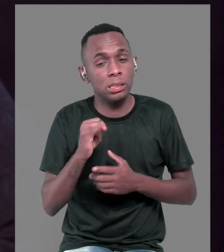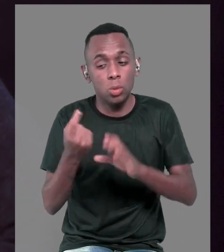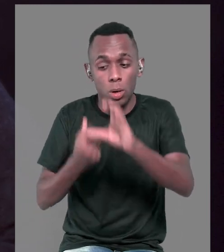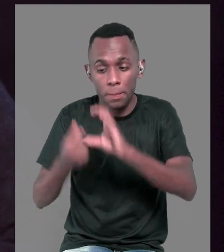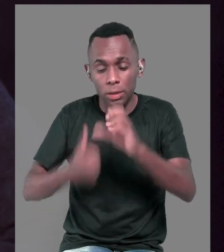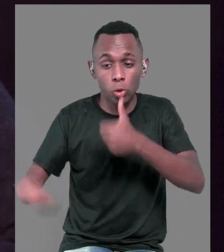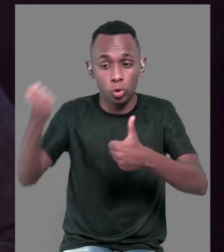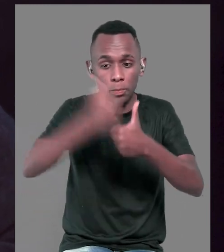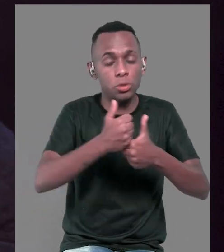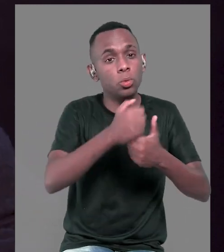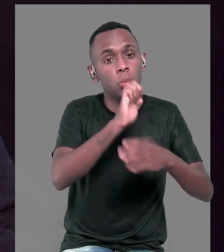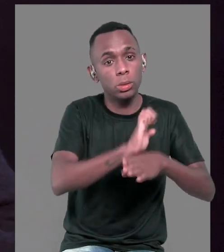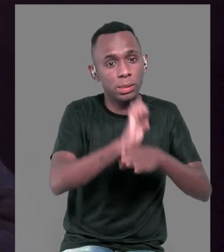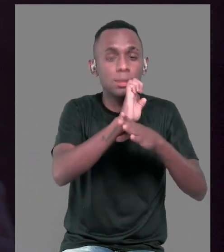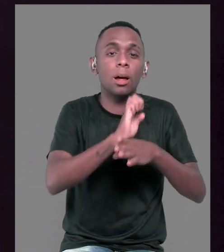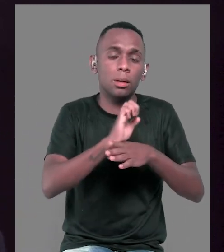democracia acaba.